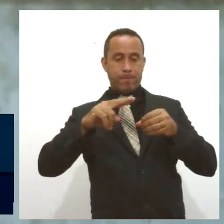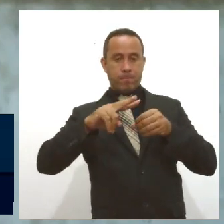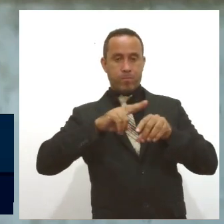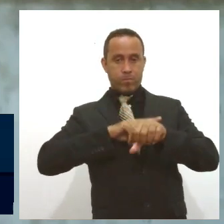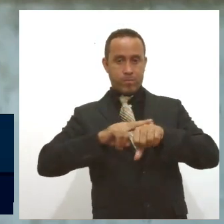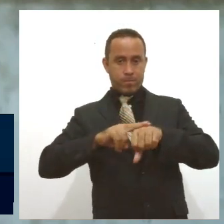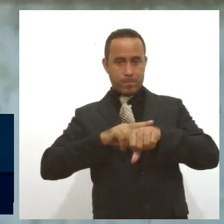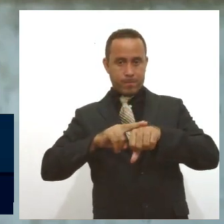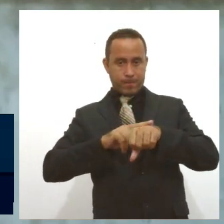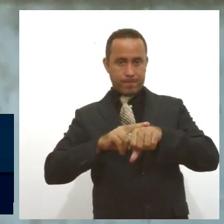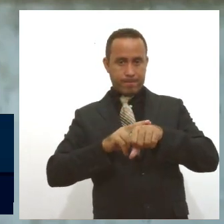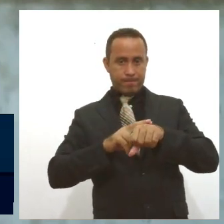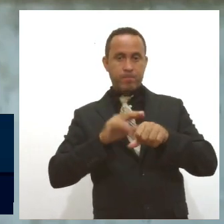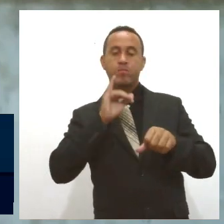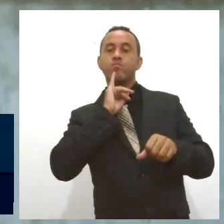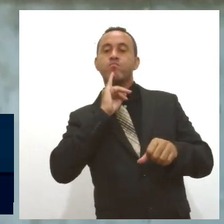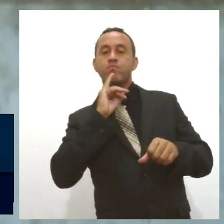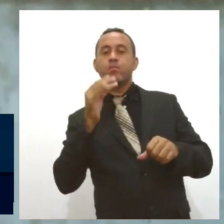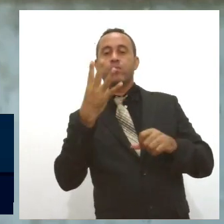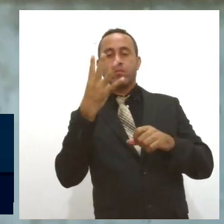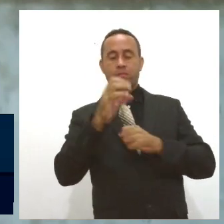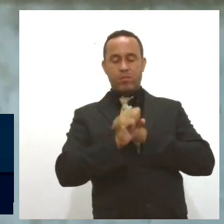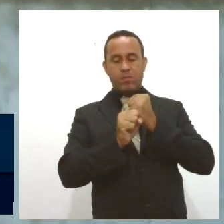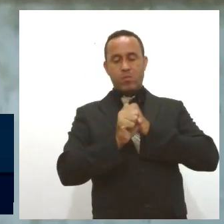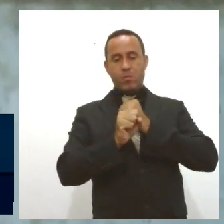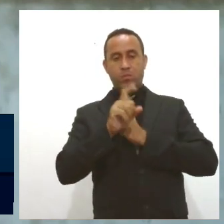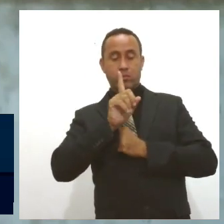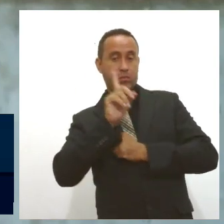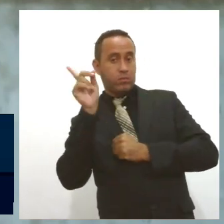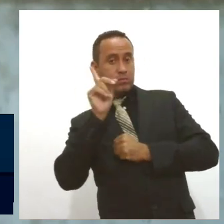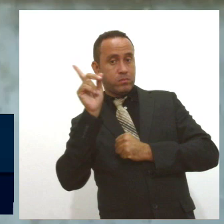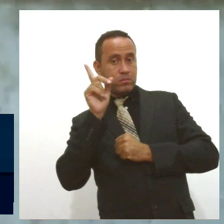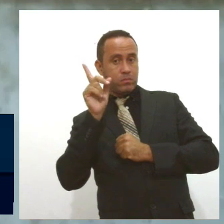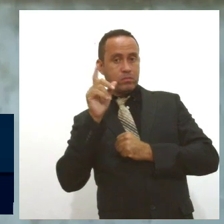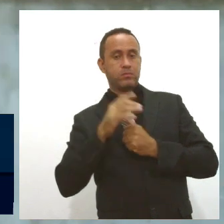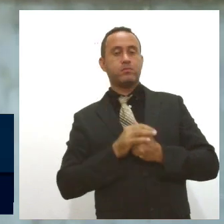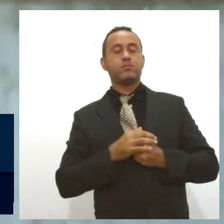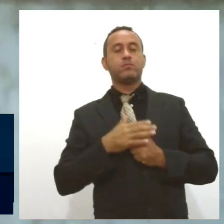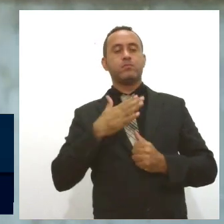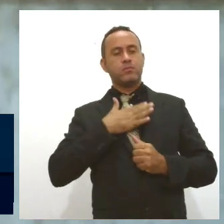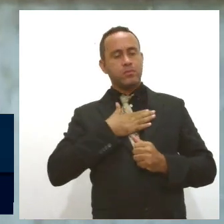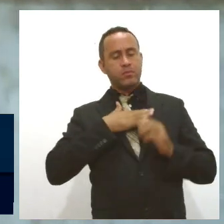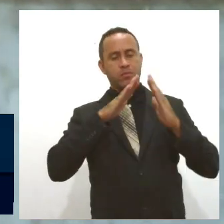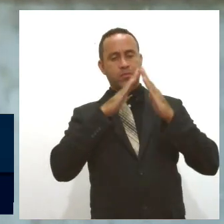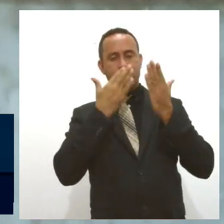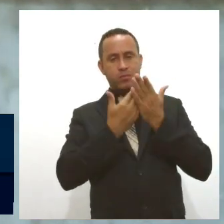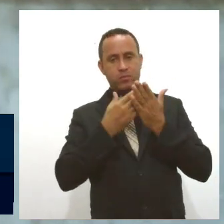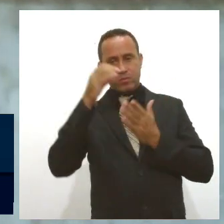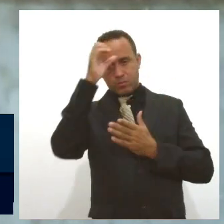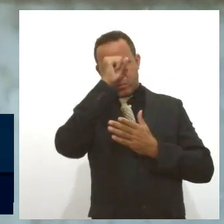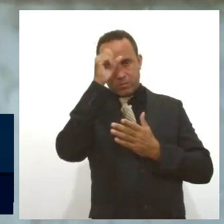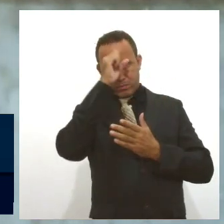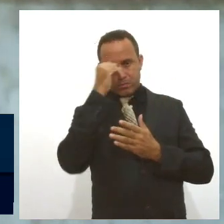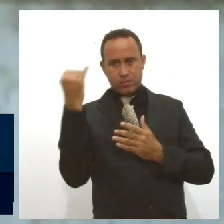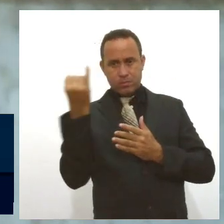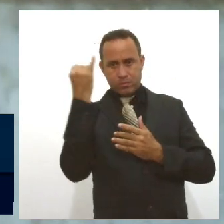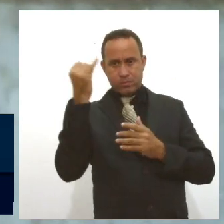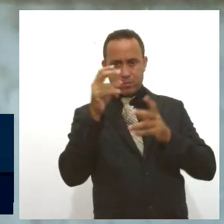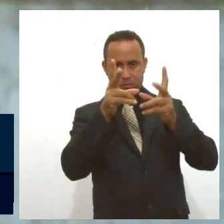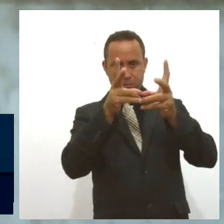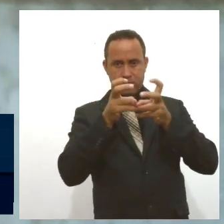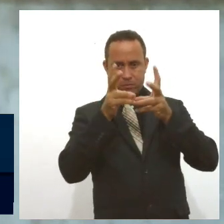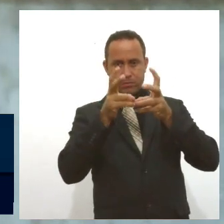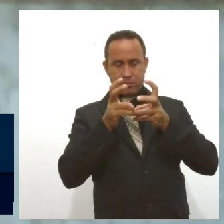chefiei o perímetro irrigado por São da Ribeira por 4 anos. Então, para mim foi uma escola, um aprendizado, e pude perceber